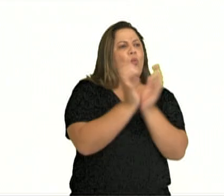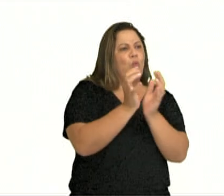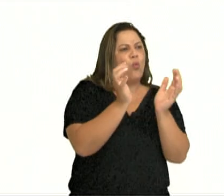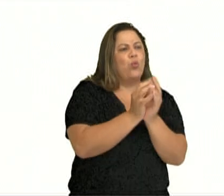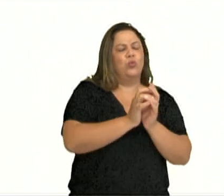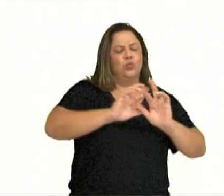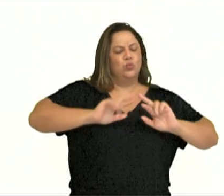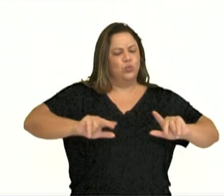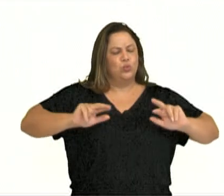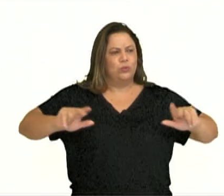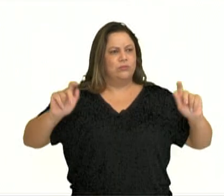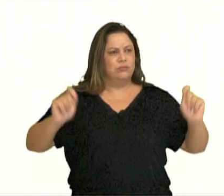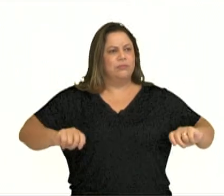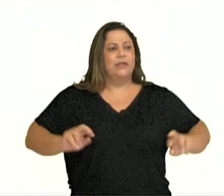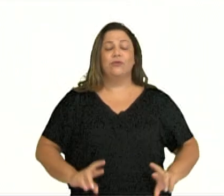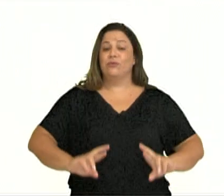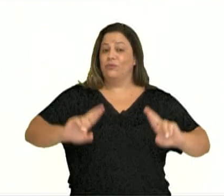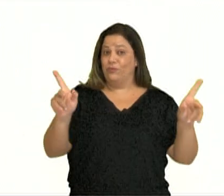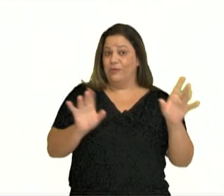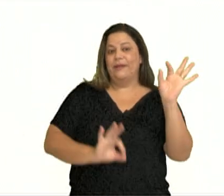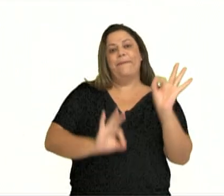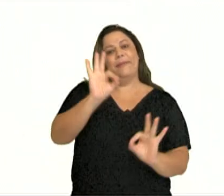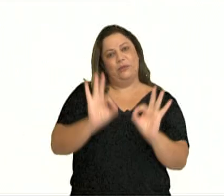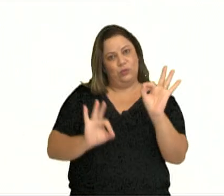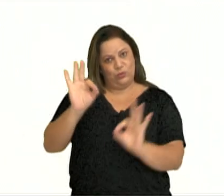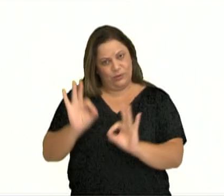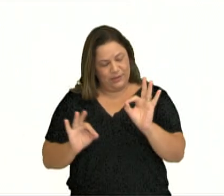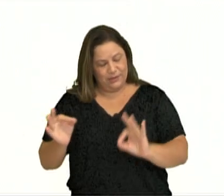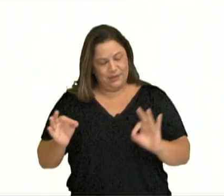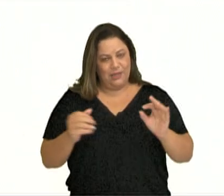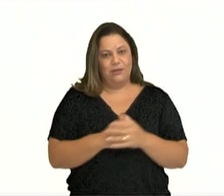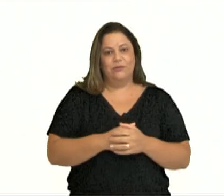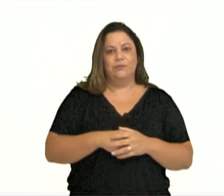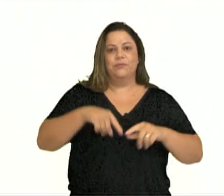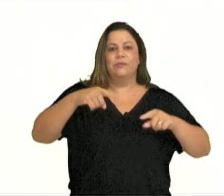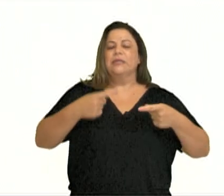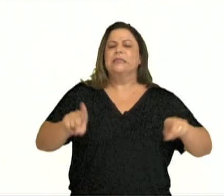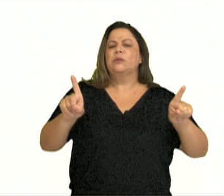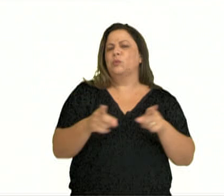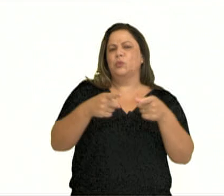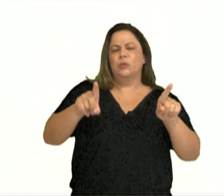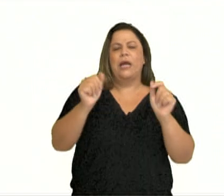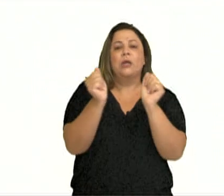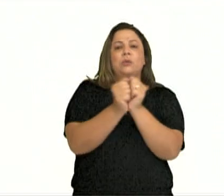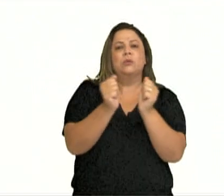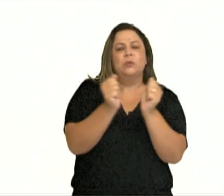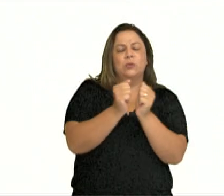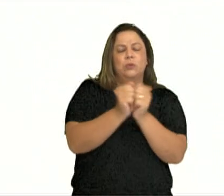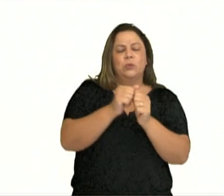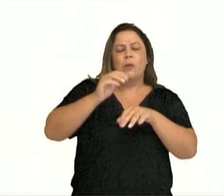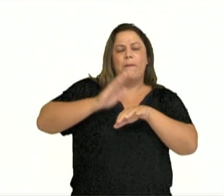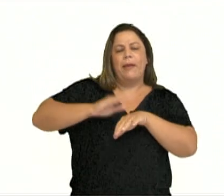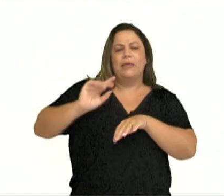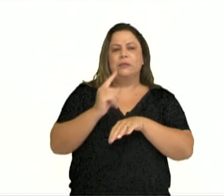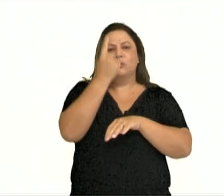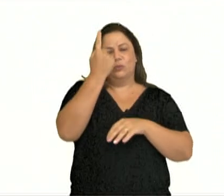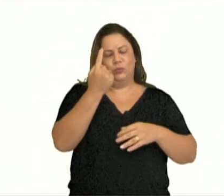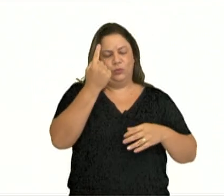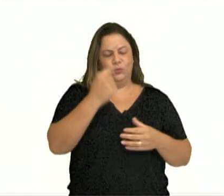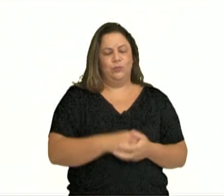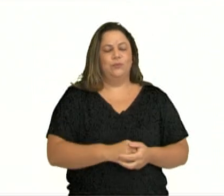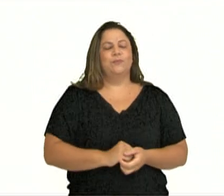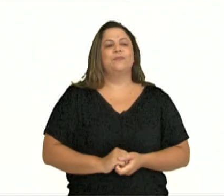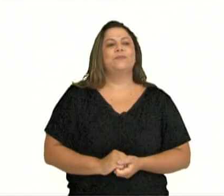instrumentos diferentes, porém organizados, que são tocados juntos e com mais de um instrumentista executando a